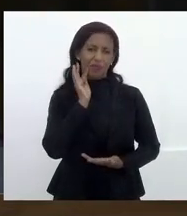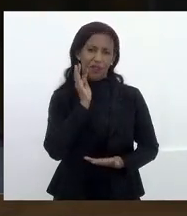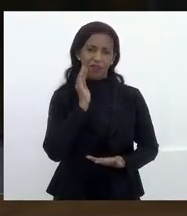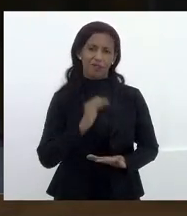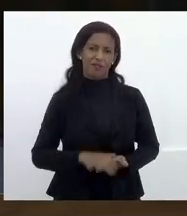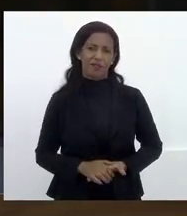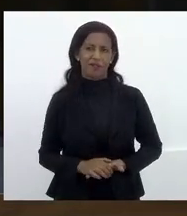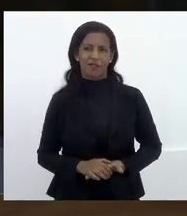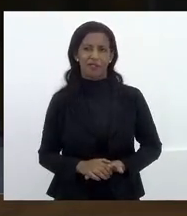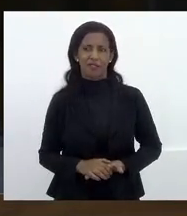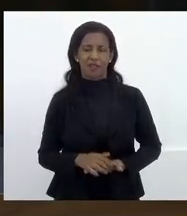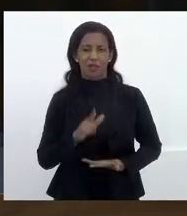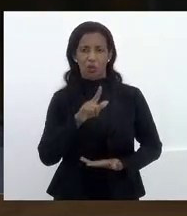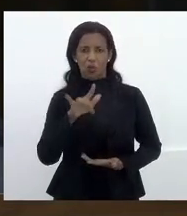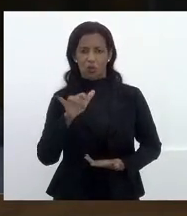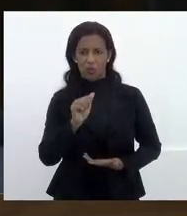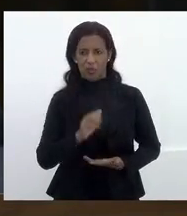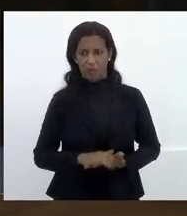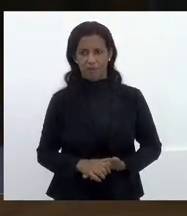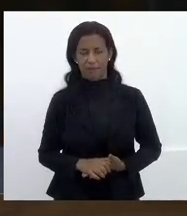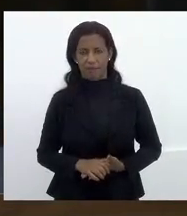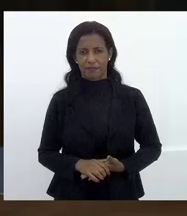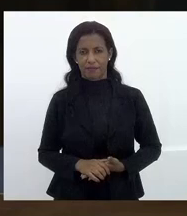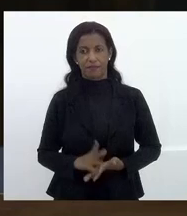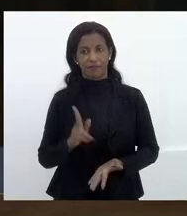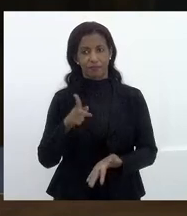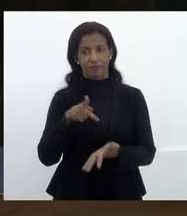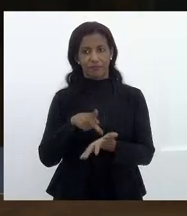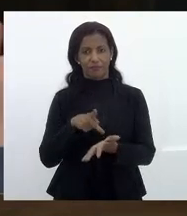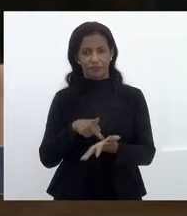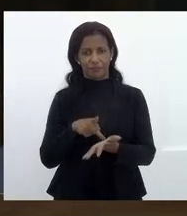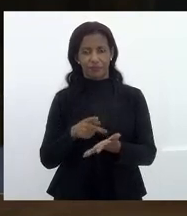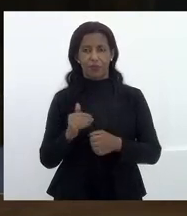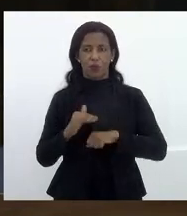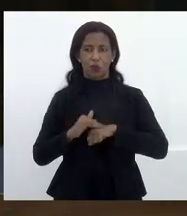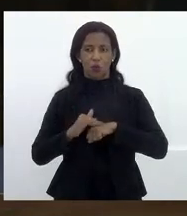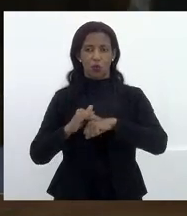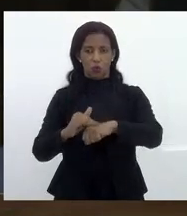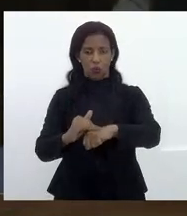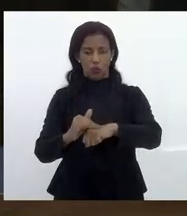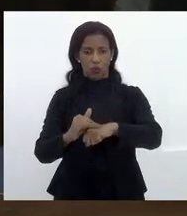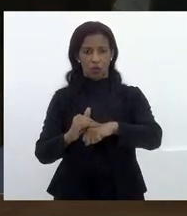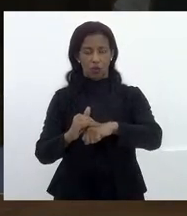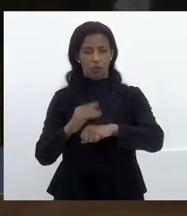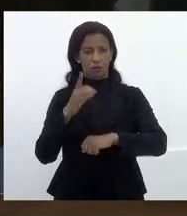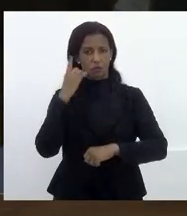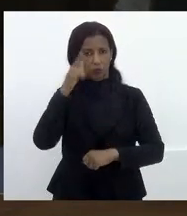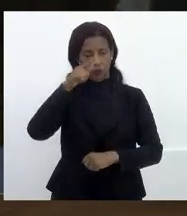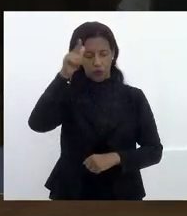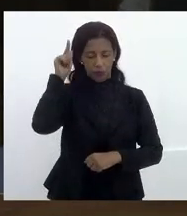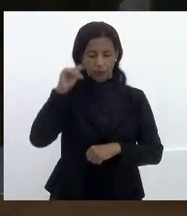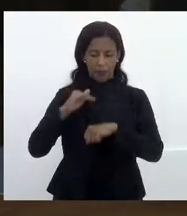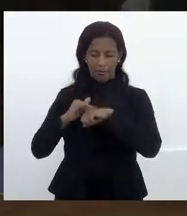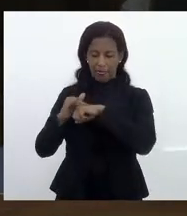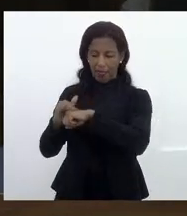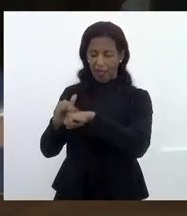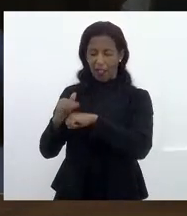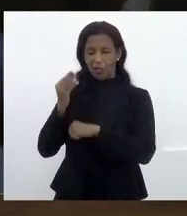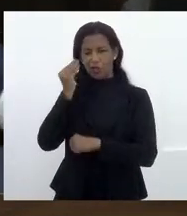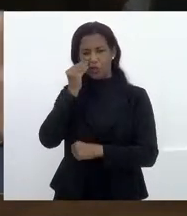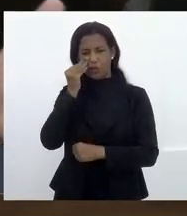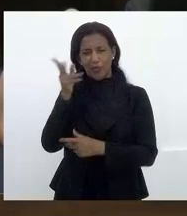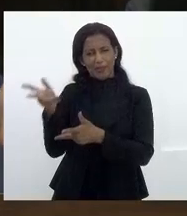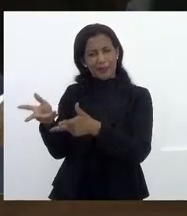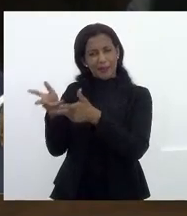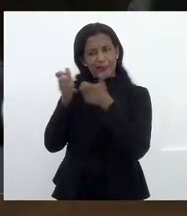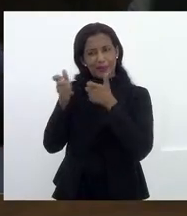serafini Deputado a Lucinha de fato tô conversando aqui com o Deputado Luiz Paulo buscando a experiência do